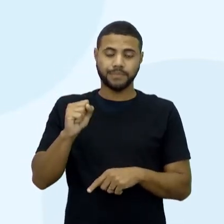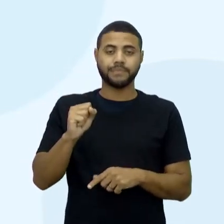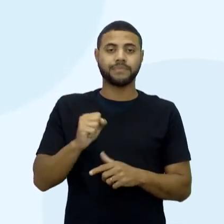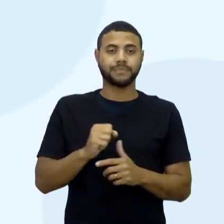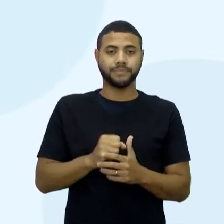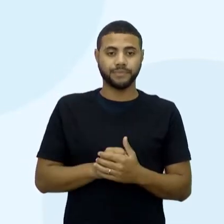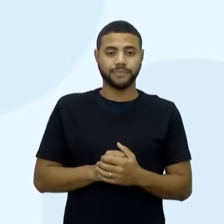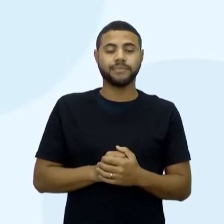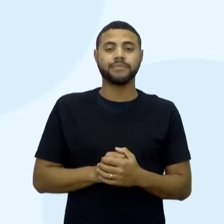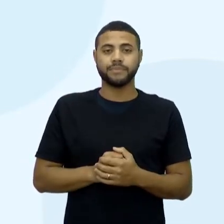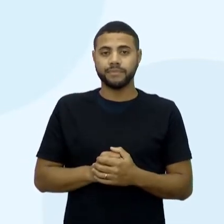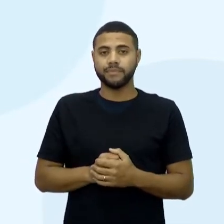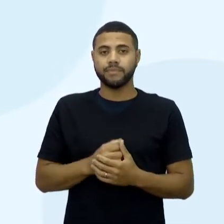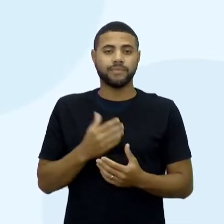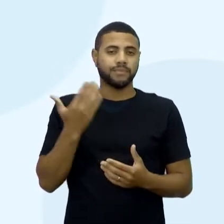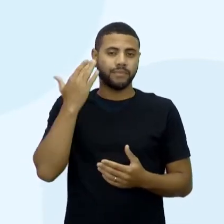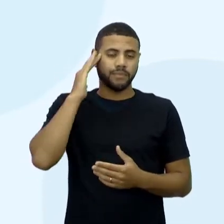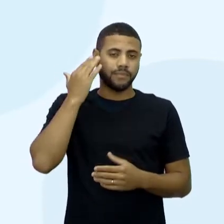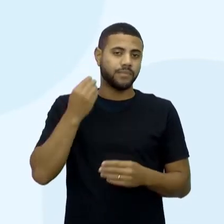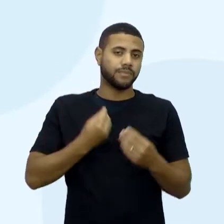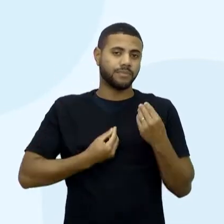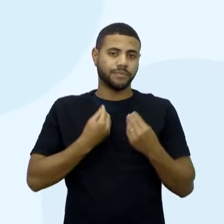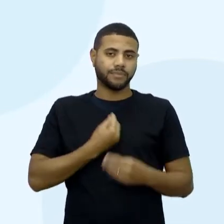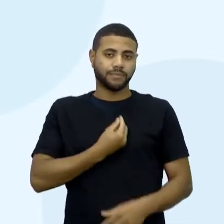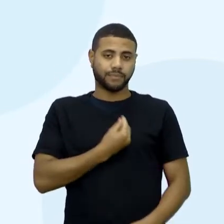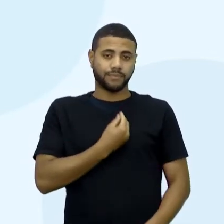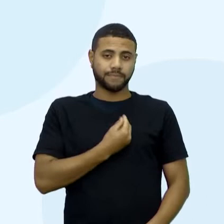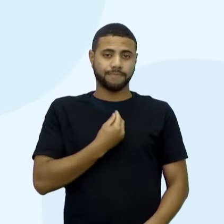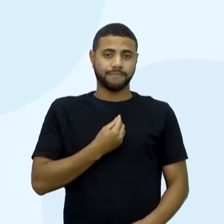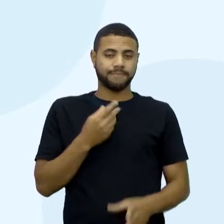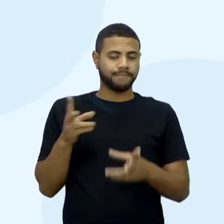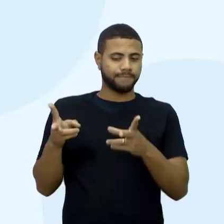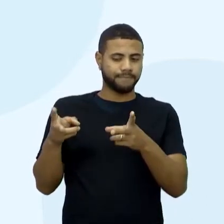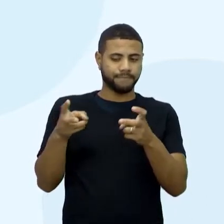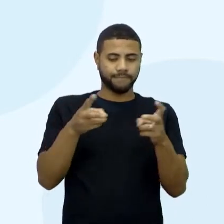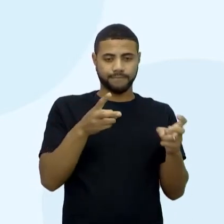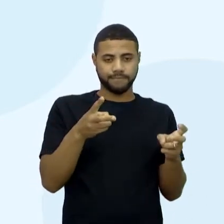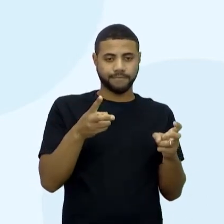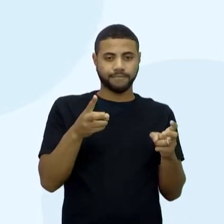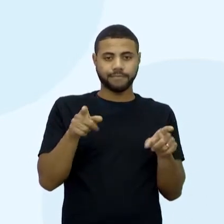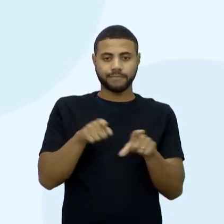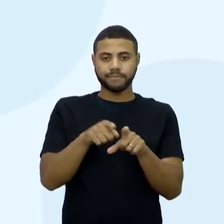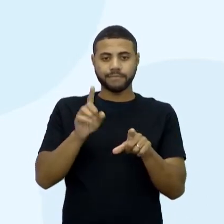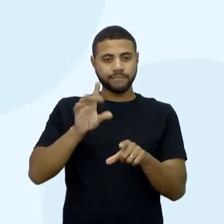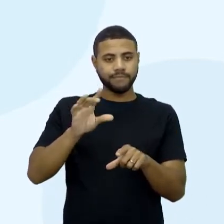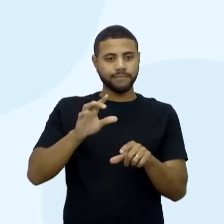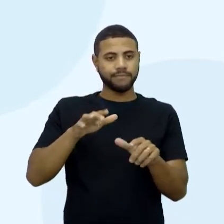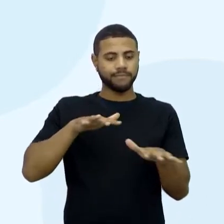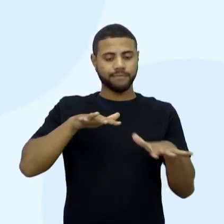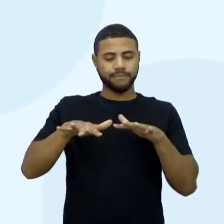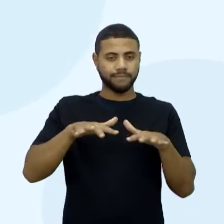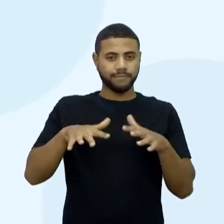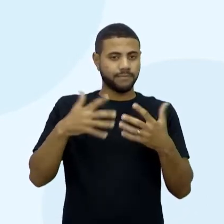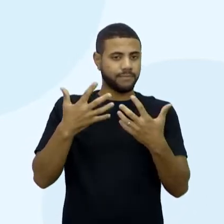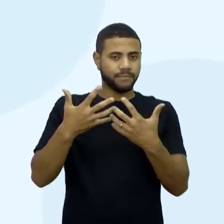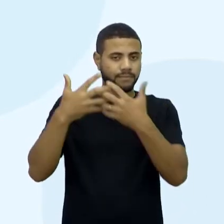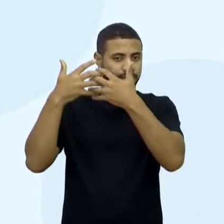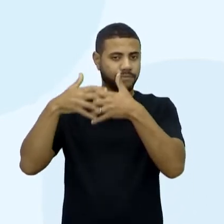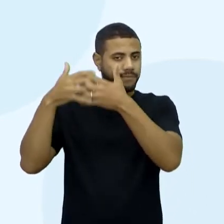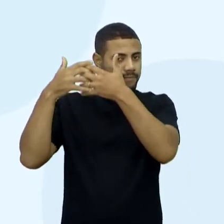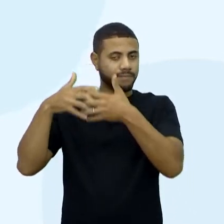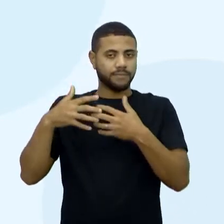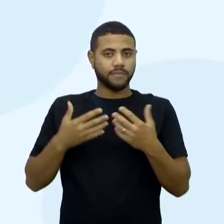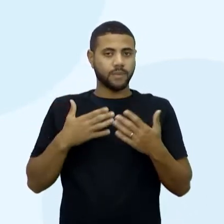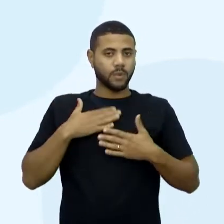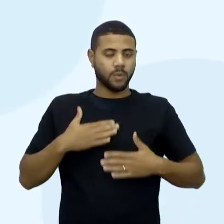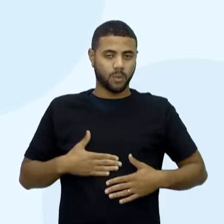vida entendida, então, a partir de elementos que vão para além do mero funcionamento biológico e fisiológico